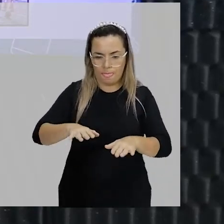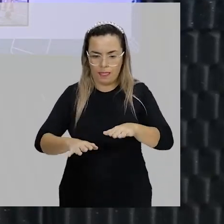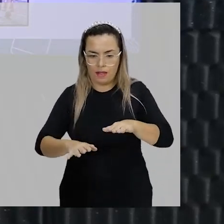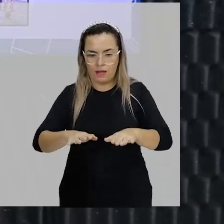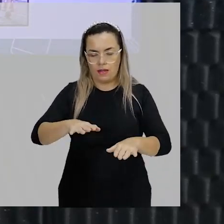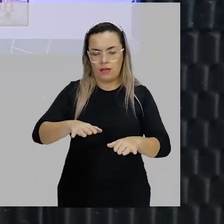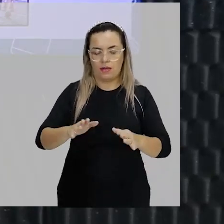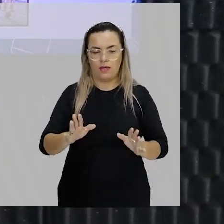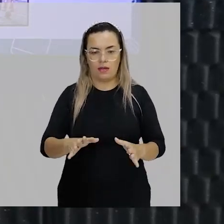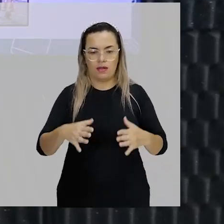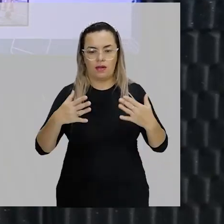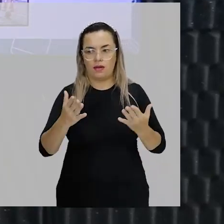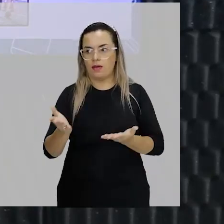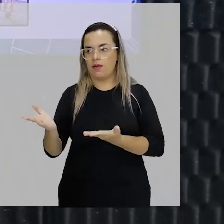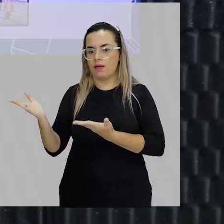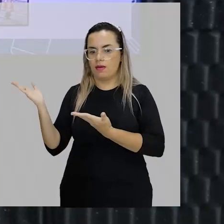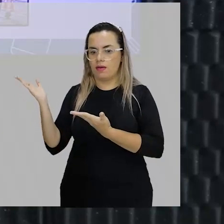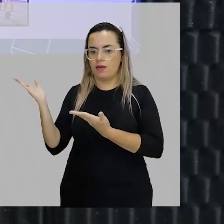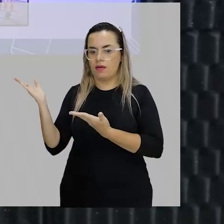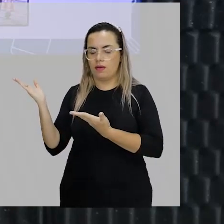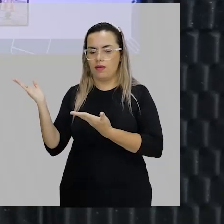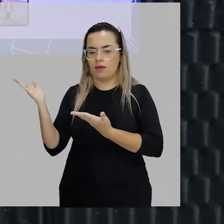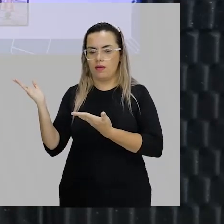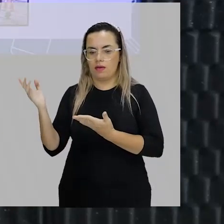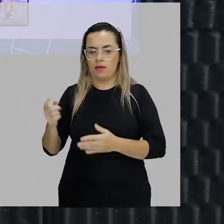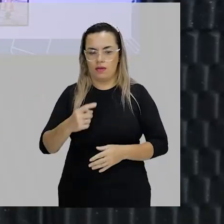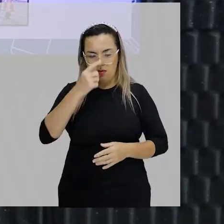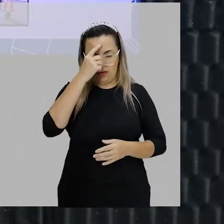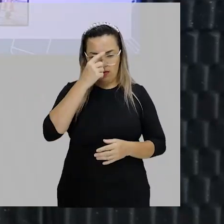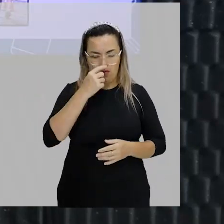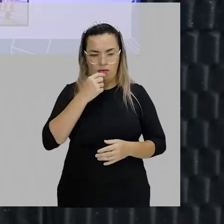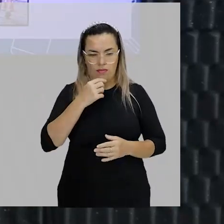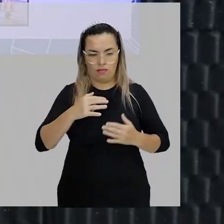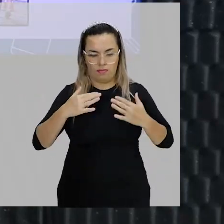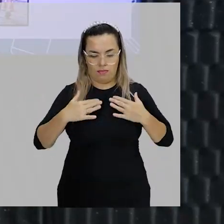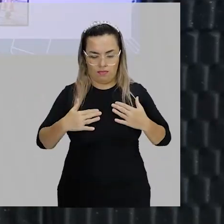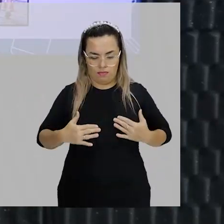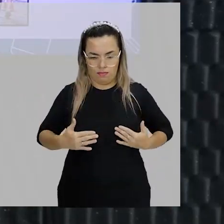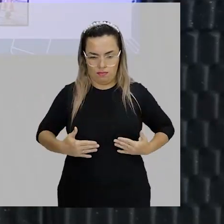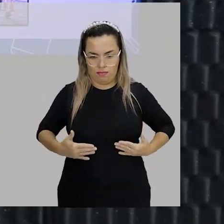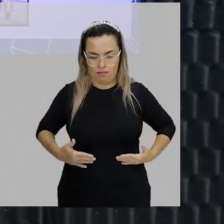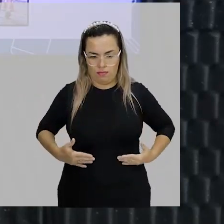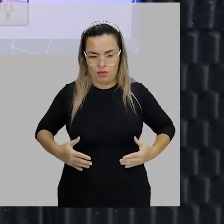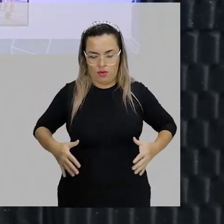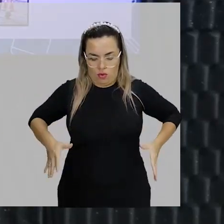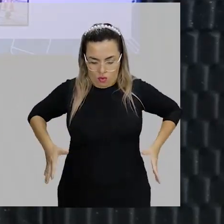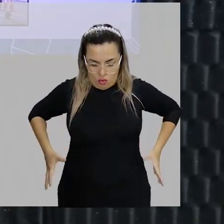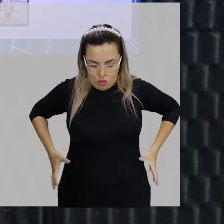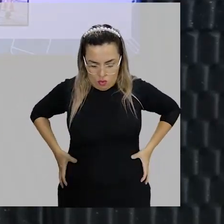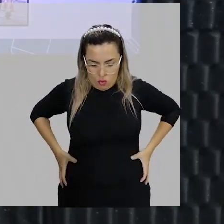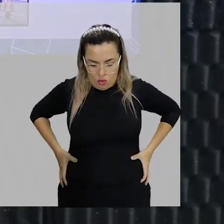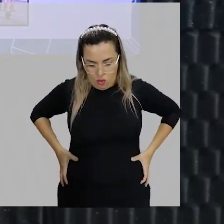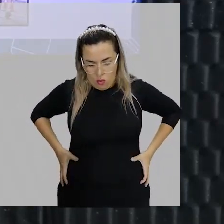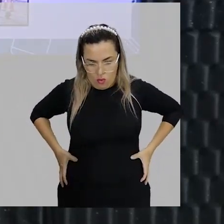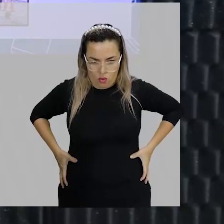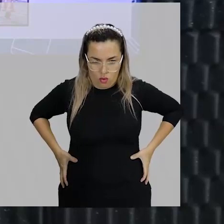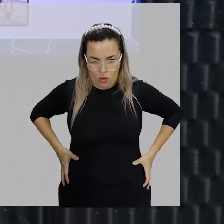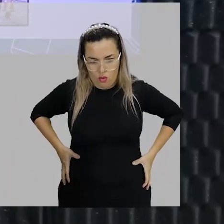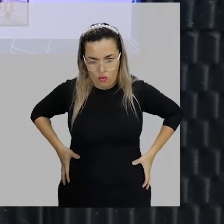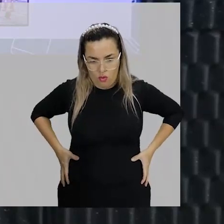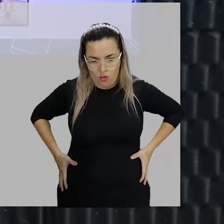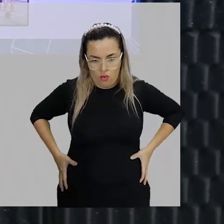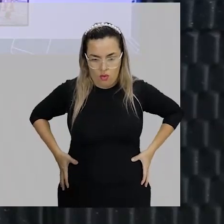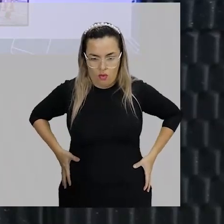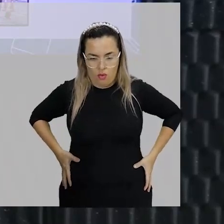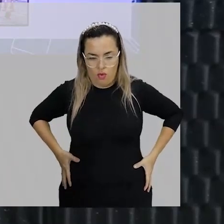atleta aqui, ó, olhem o posicionamento dela. Elas dançam muito o quadril para que mantenham esse seu